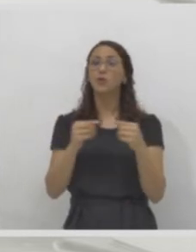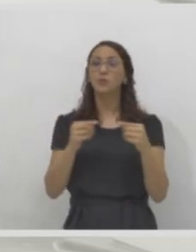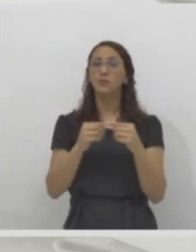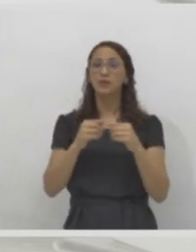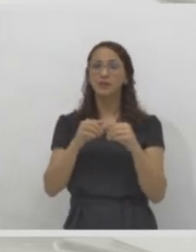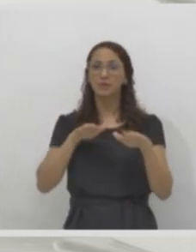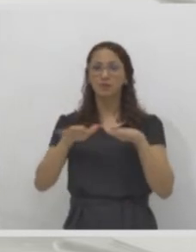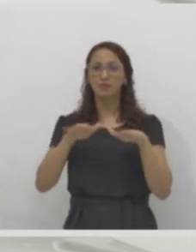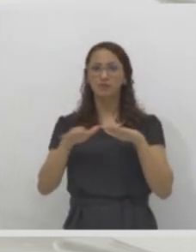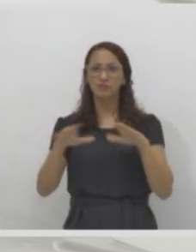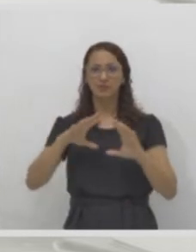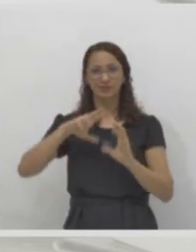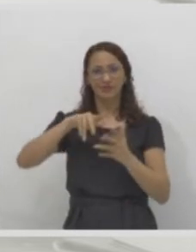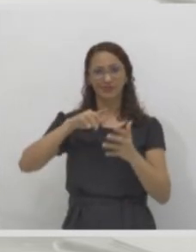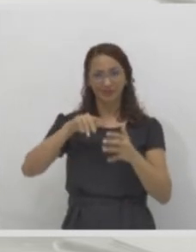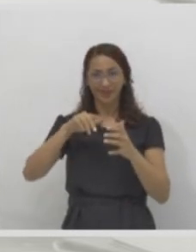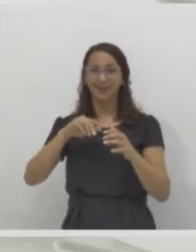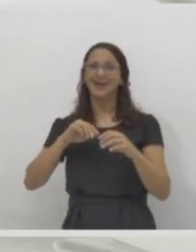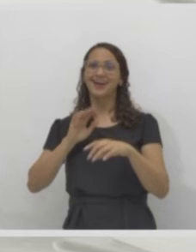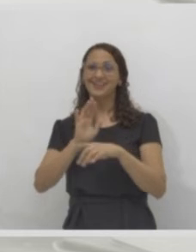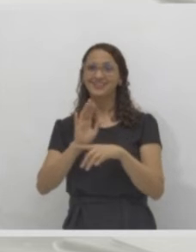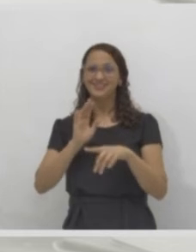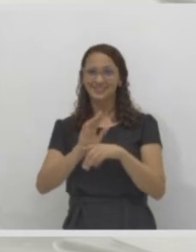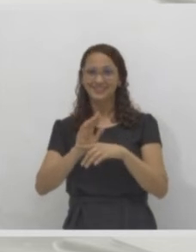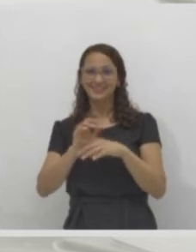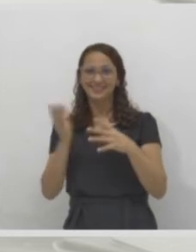fácil. Se já foi a rotação, o próximo é